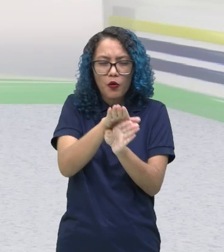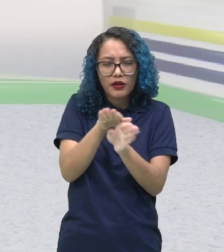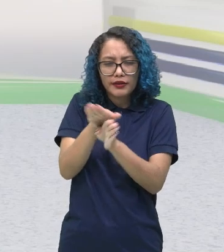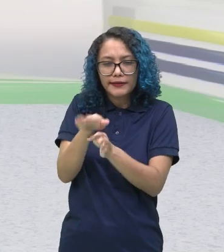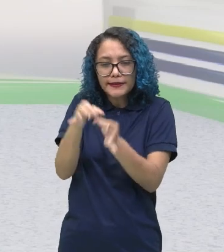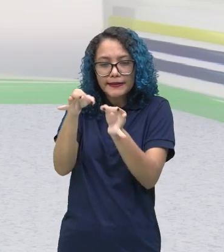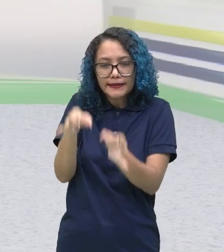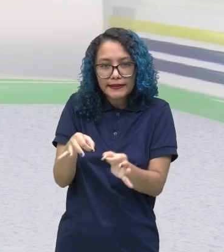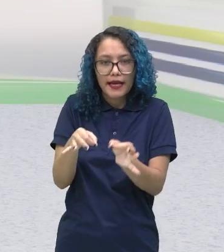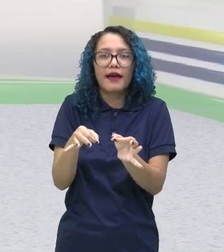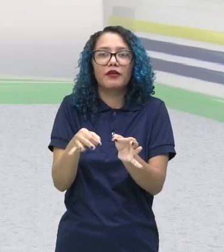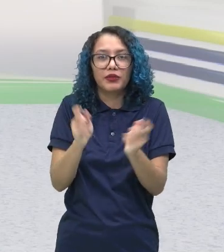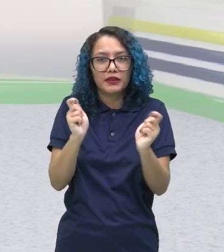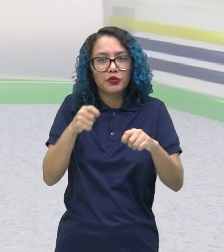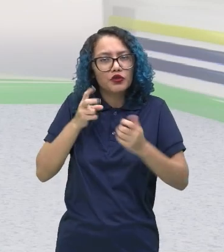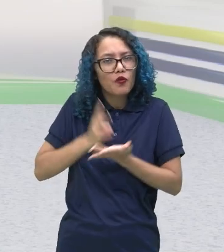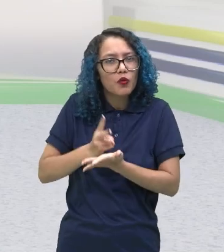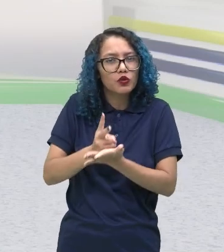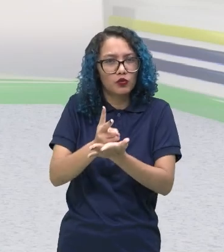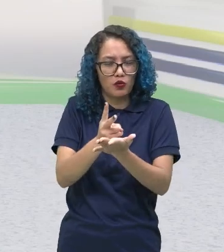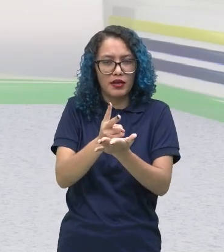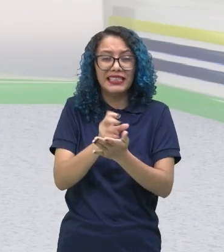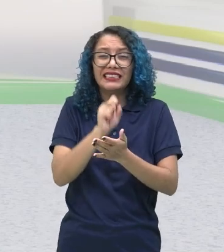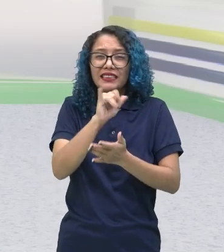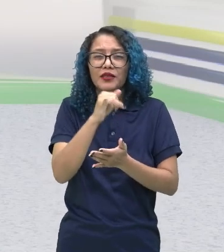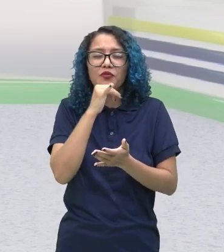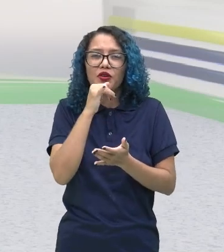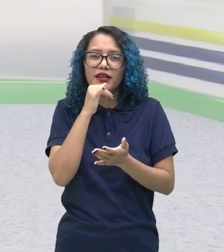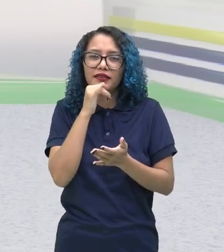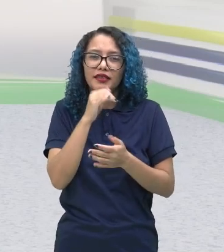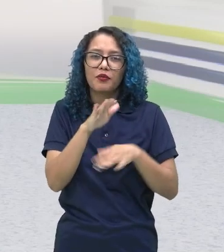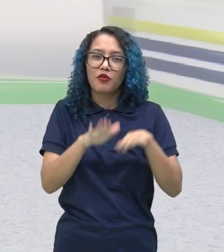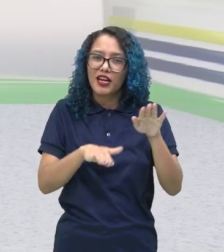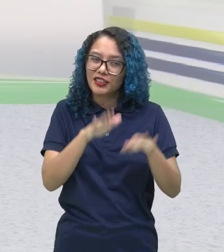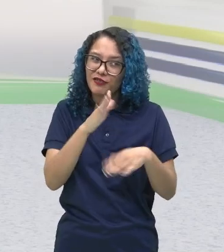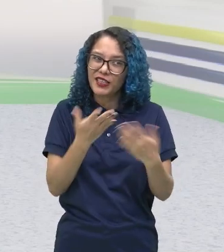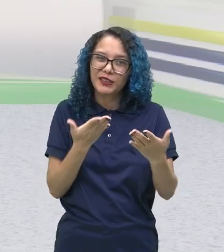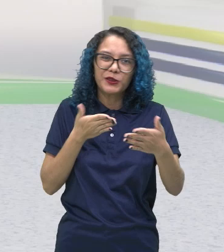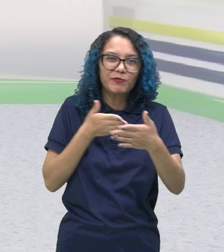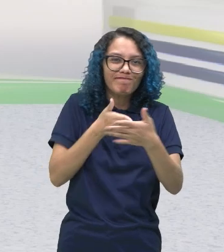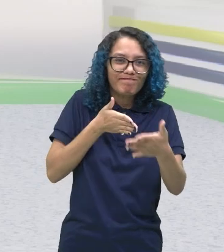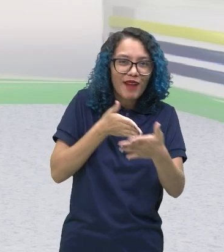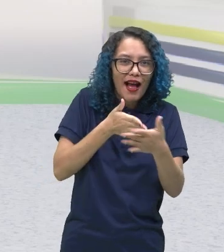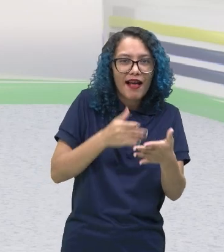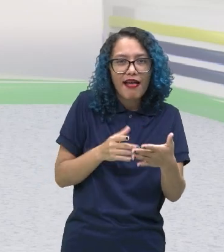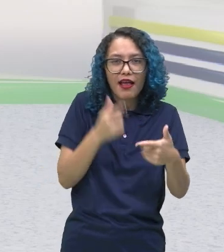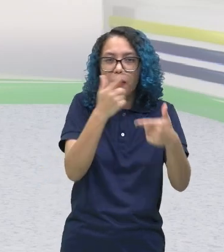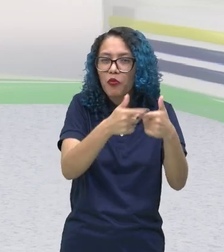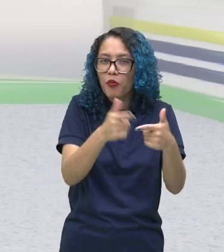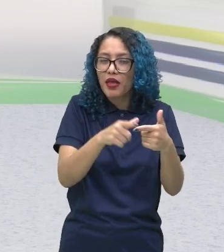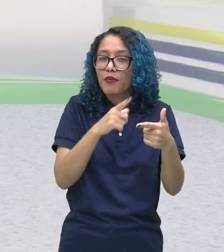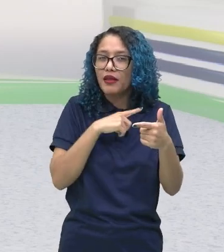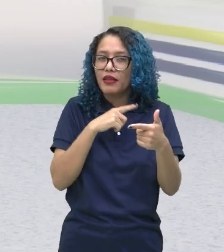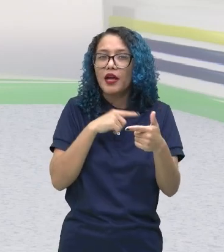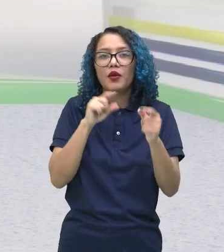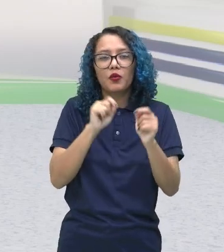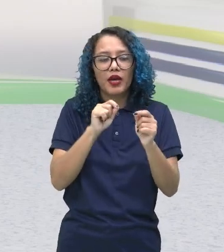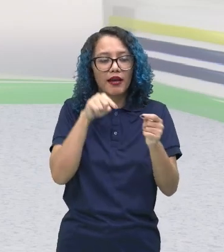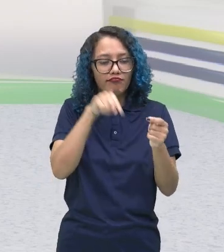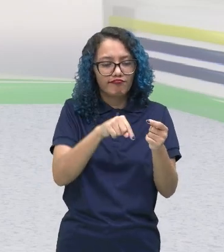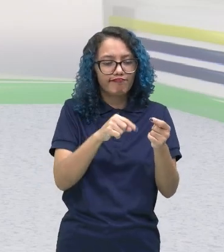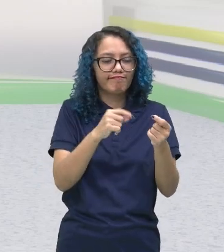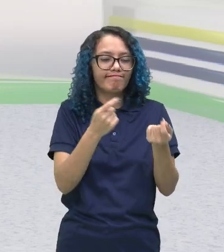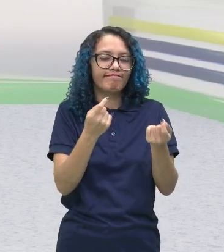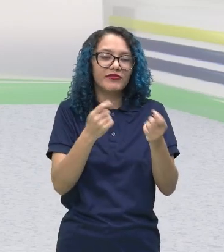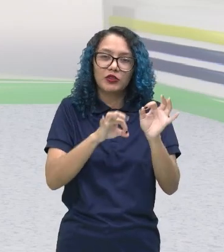dentro dessa trajetória, se não deu muito certo, se teve uma curva inesperada, a gente faz a curva, mas se mantém de